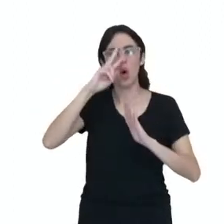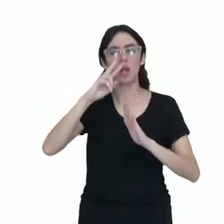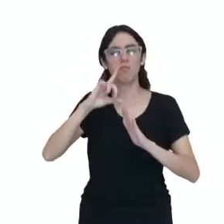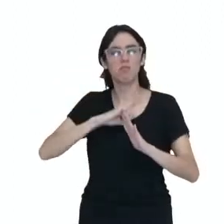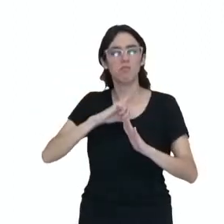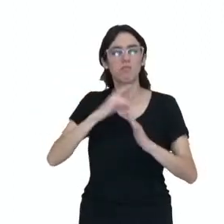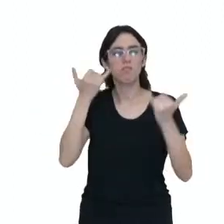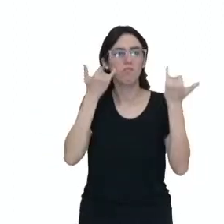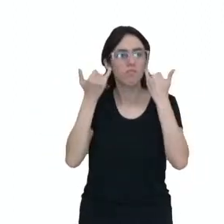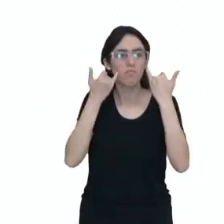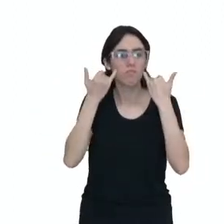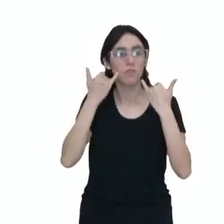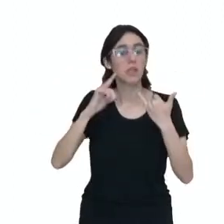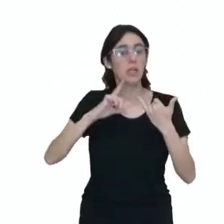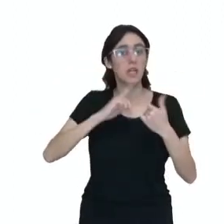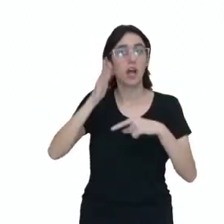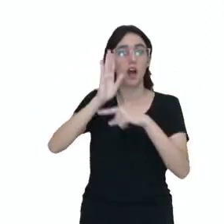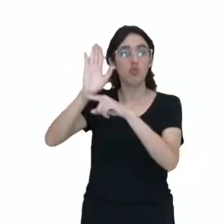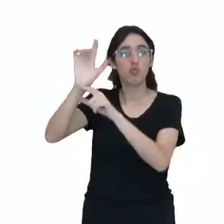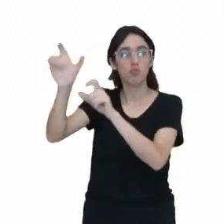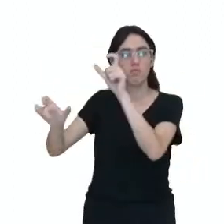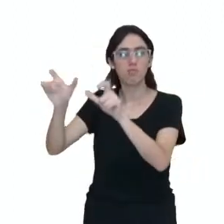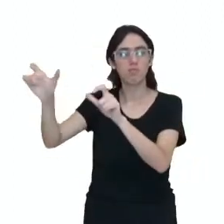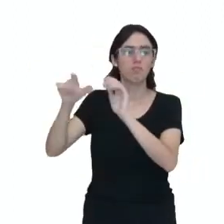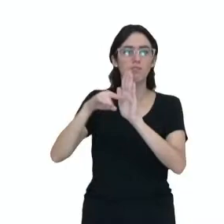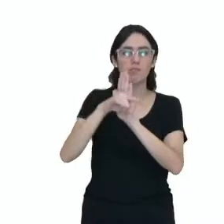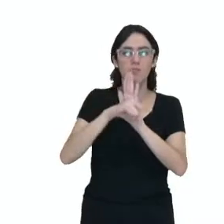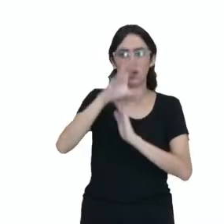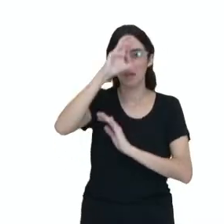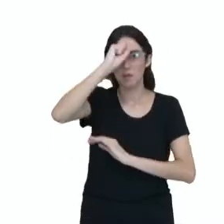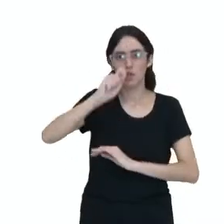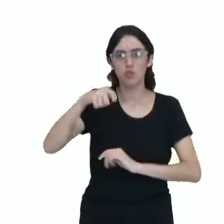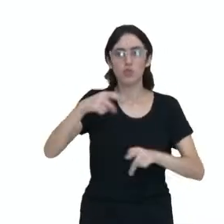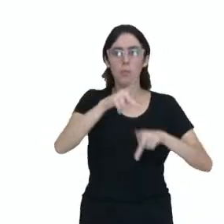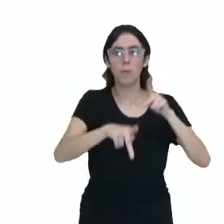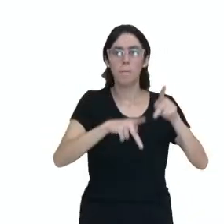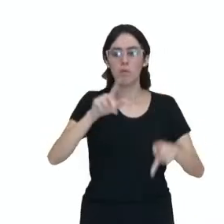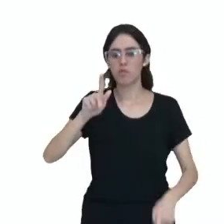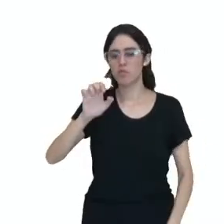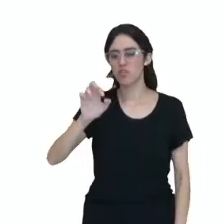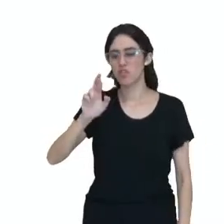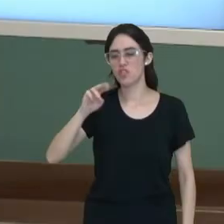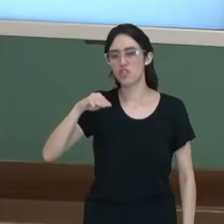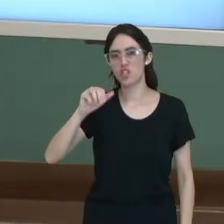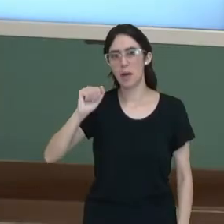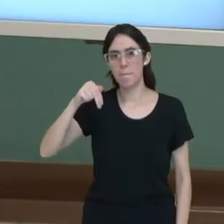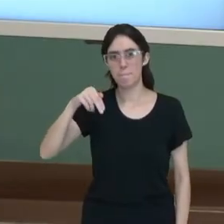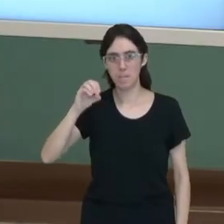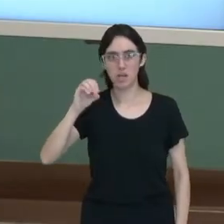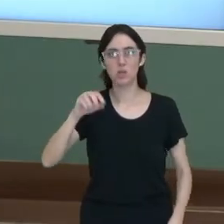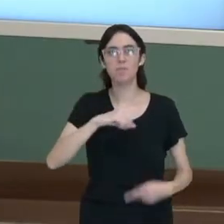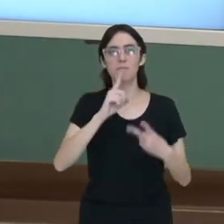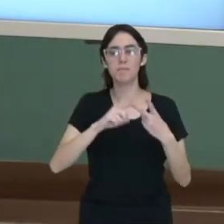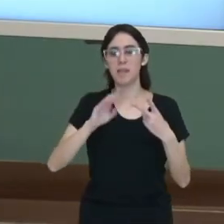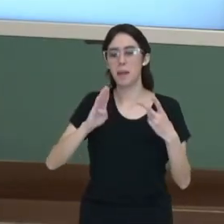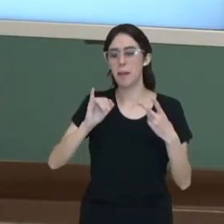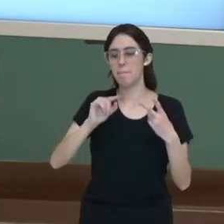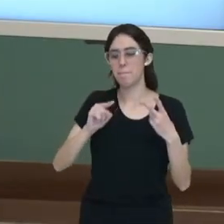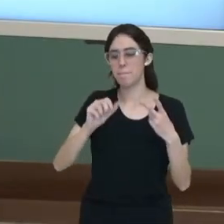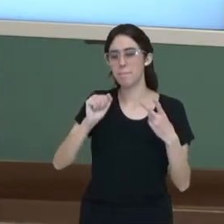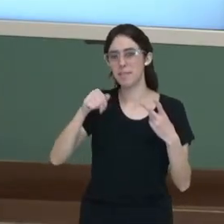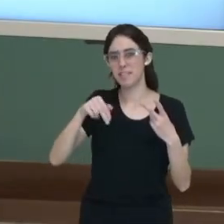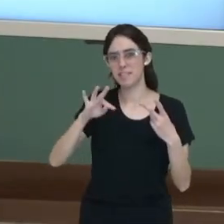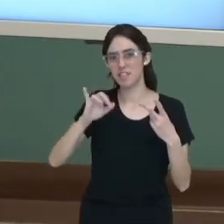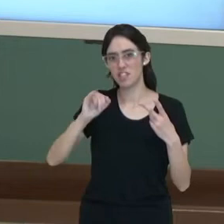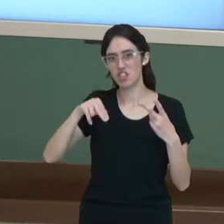auxiliam pesquisas de historiadores sobre os povos germanos, bizantinos e muçulmanos. Professor! Ai,